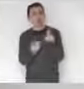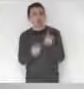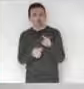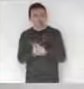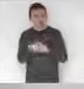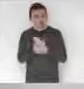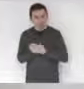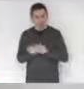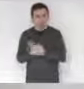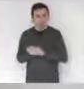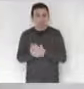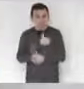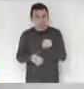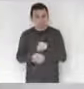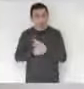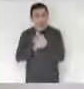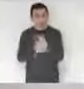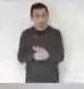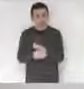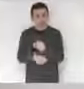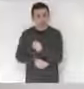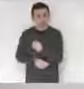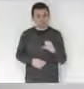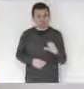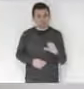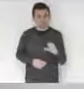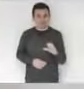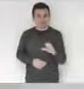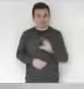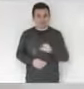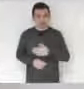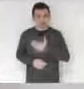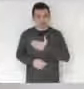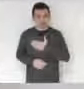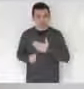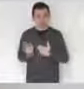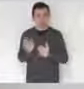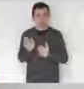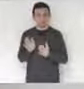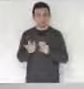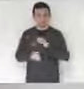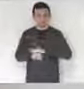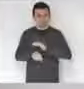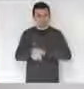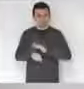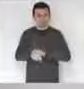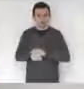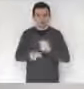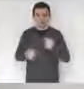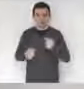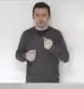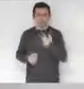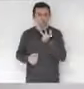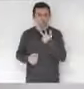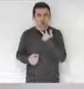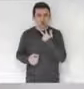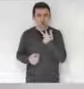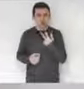Nós estamos aqui para ajudar Santa Catarina. Essa minha é o meu propósito. E não admito ser tratado dessa